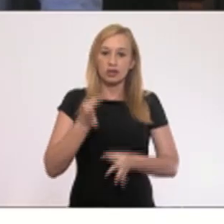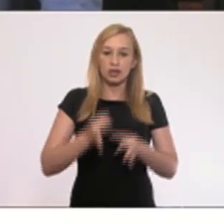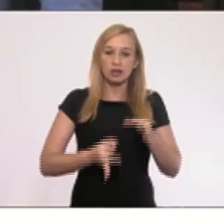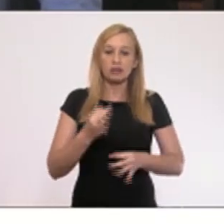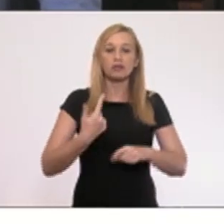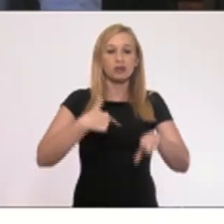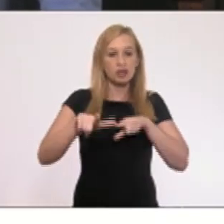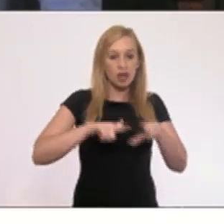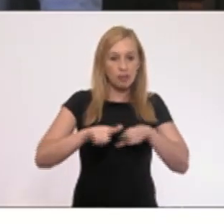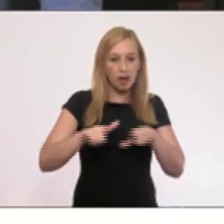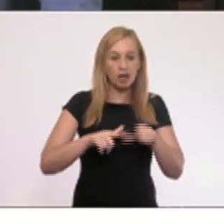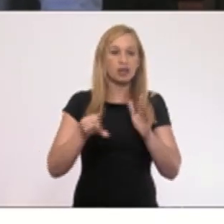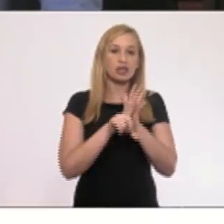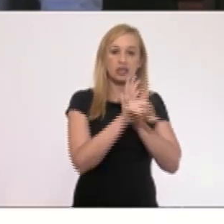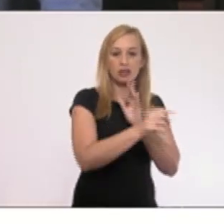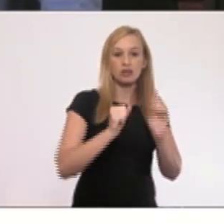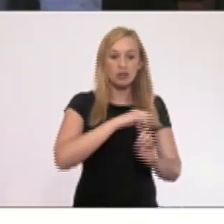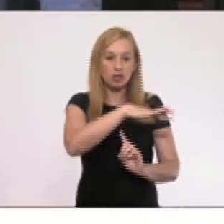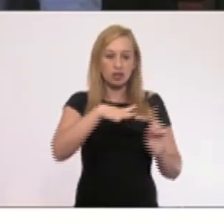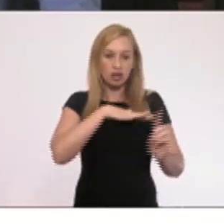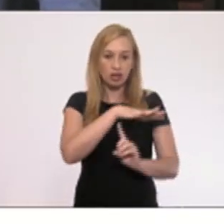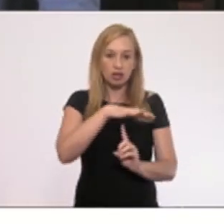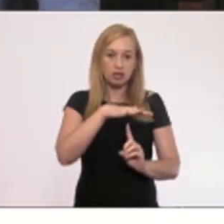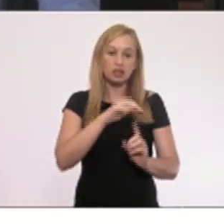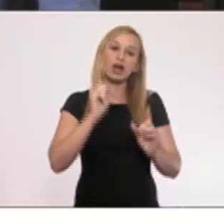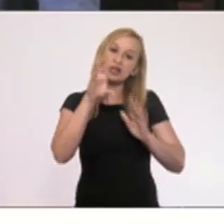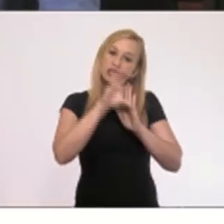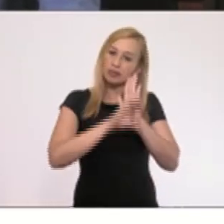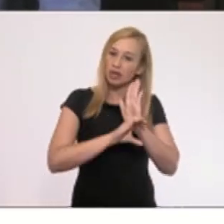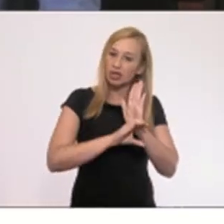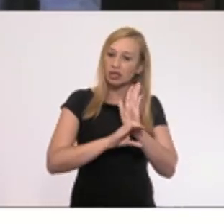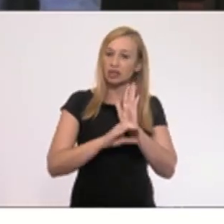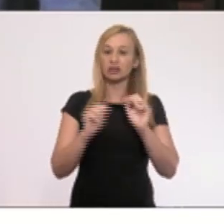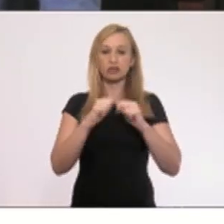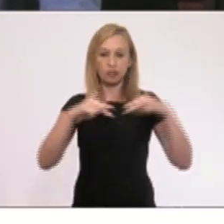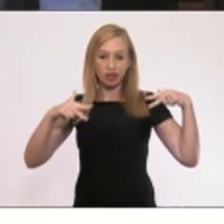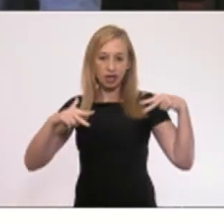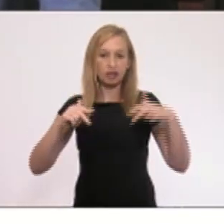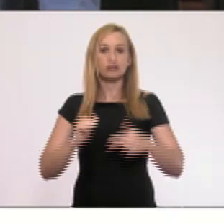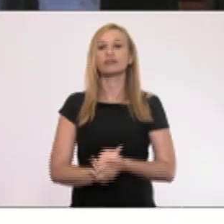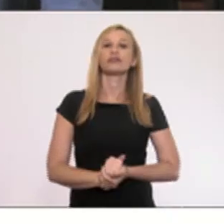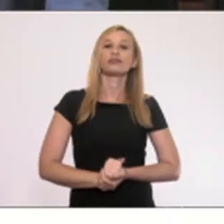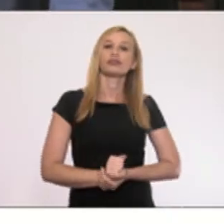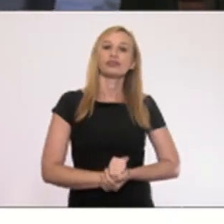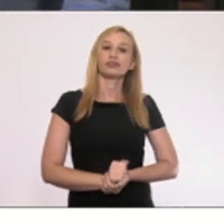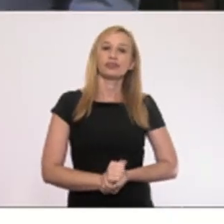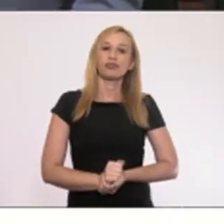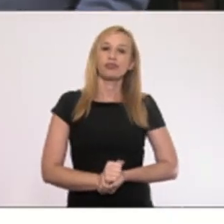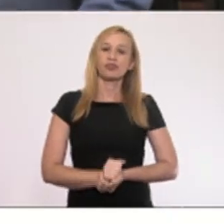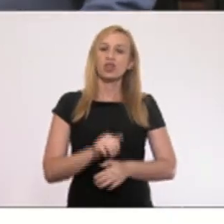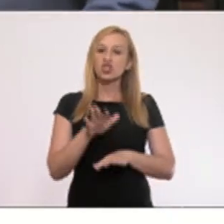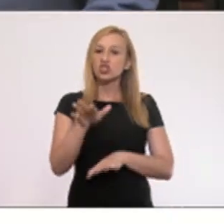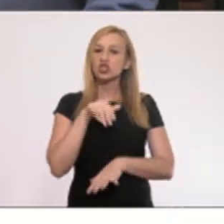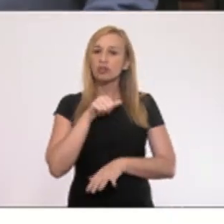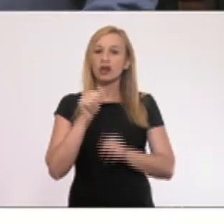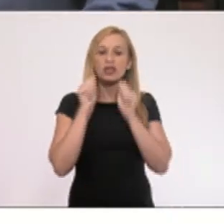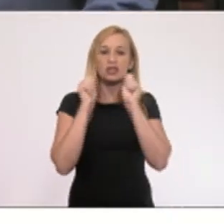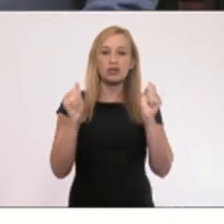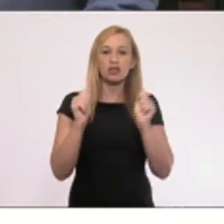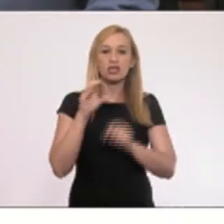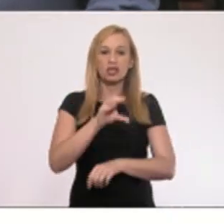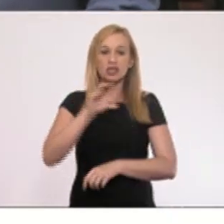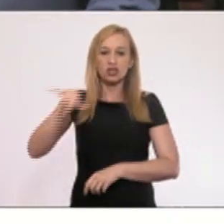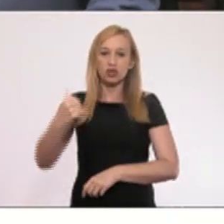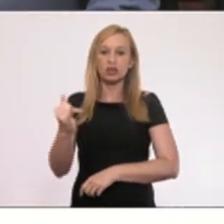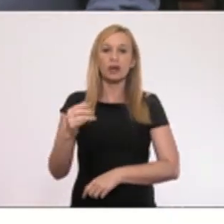de Trabalho, Legislação Social e Seguridade Social, as emendas de plenário. Chamar aqui a assessoria da CCJ.